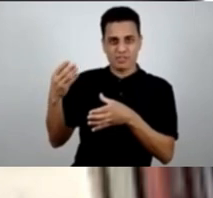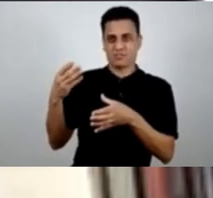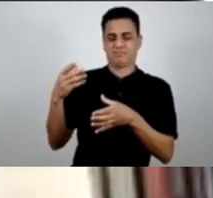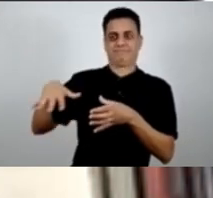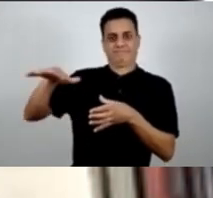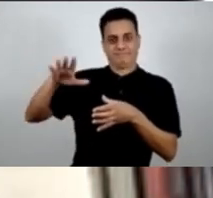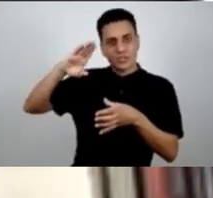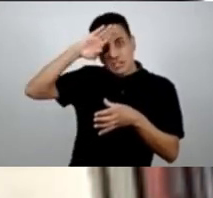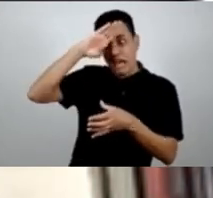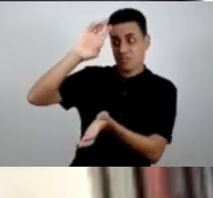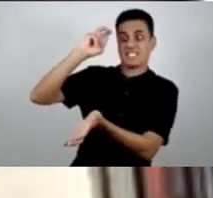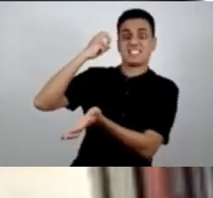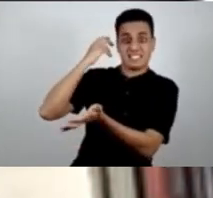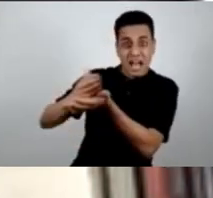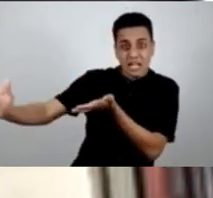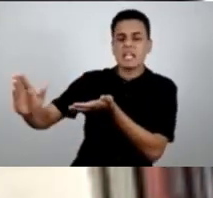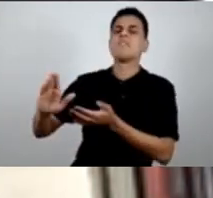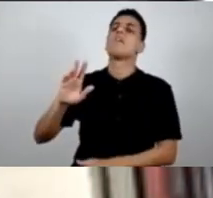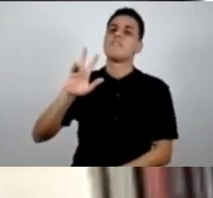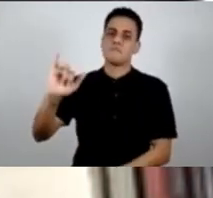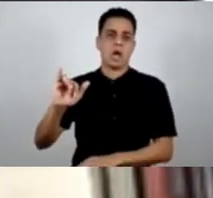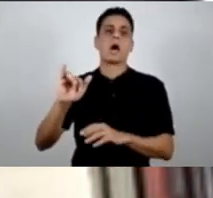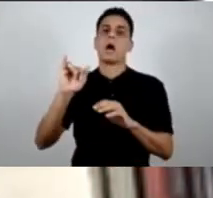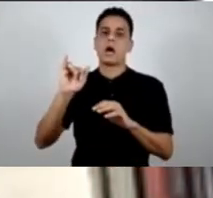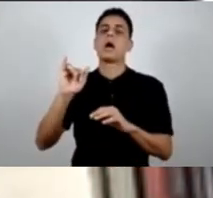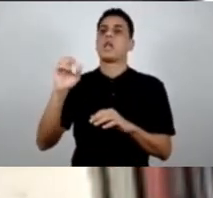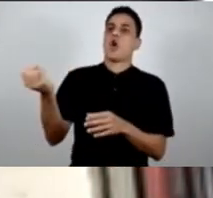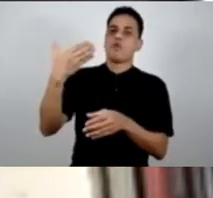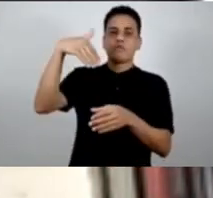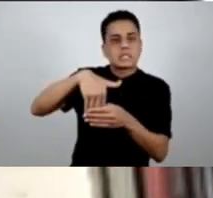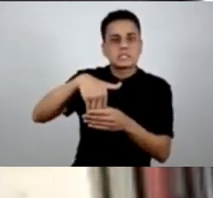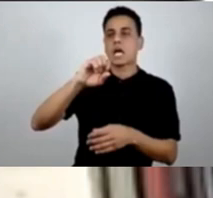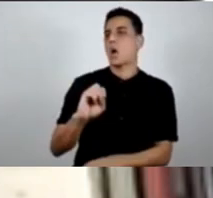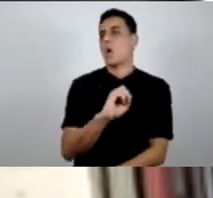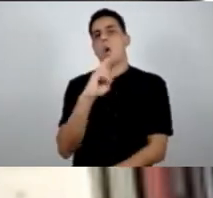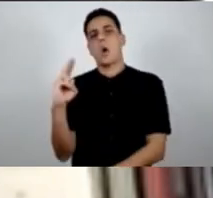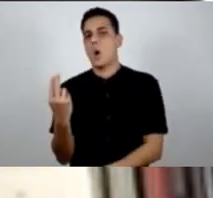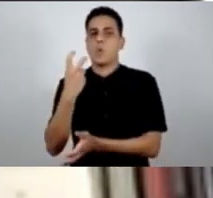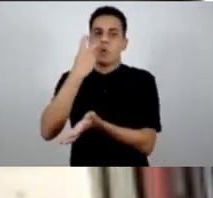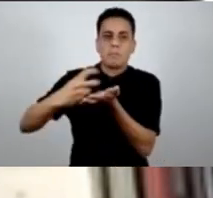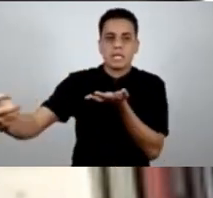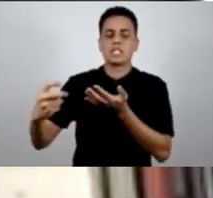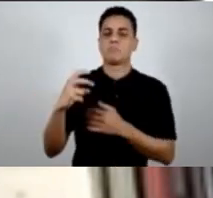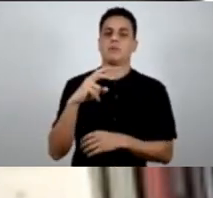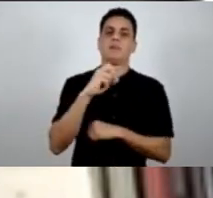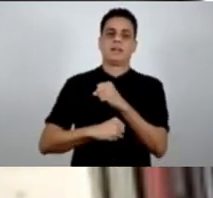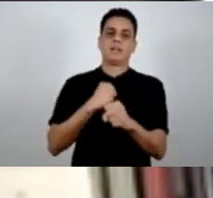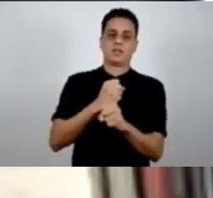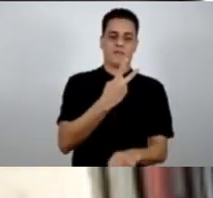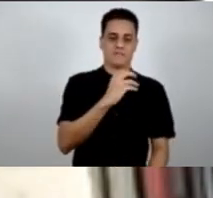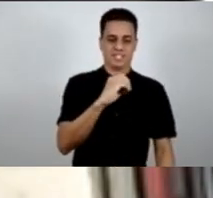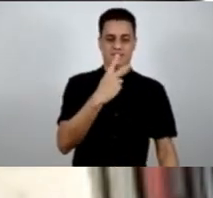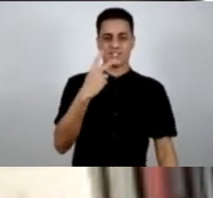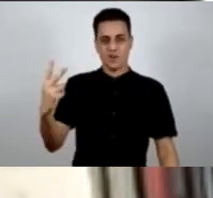ocorrer pela via democrática, seja por impeachment, seja por novas eleições em 2022. Em 2022, justamente, nós estaremos